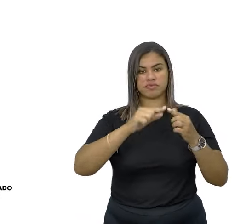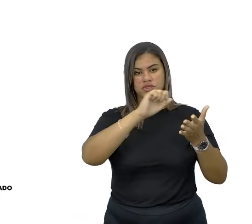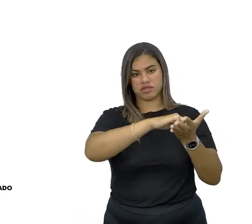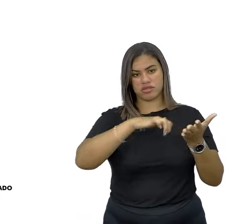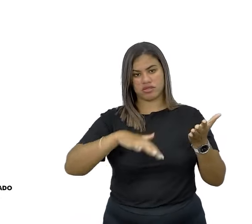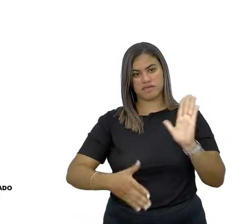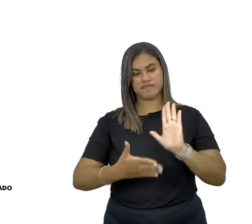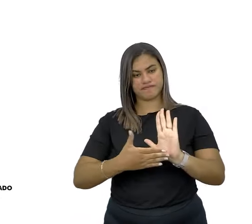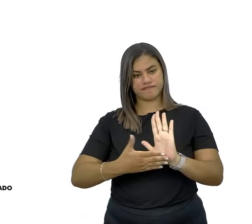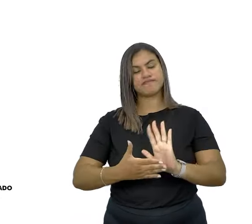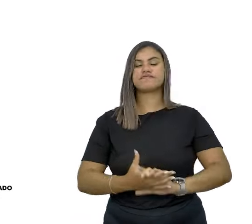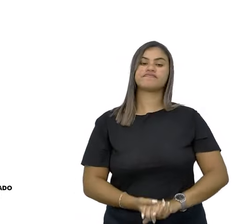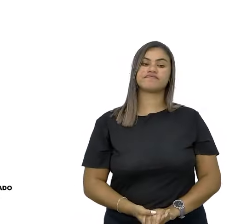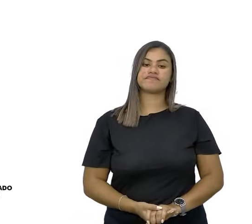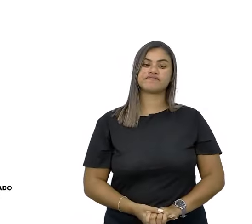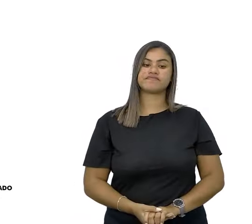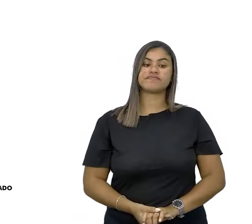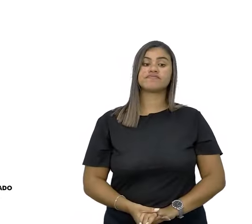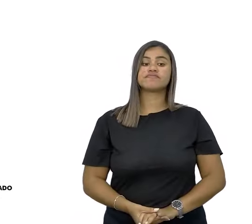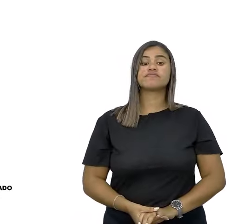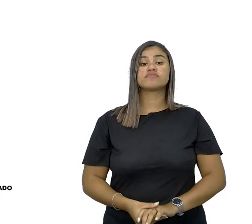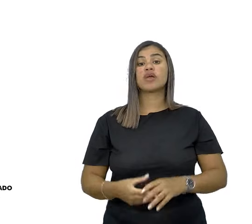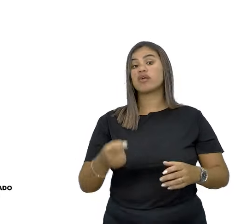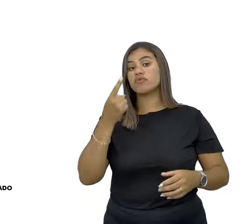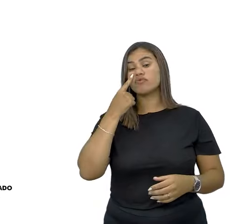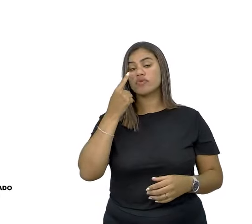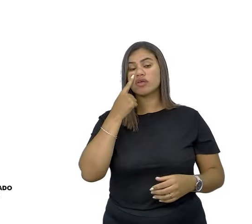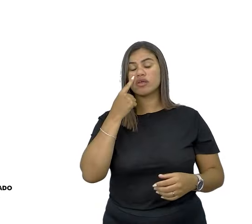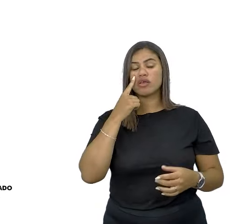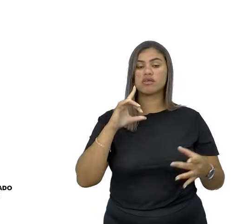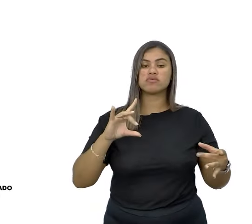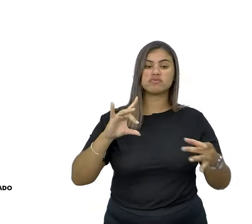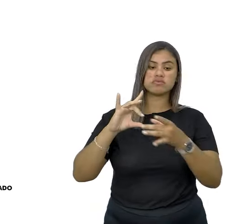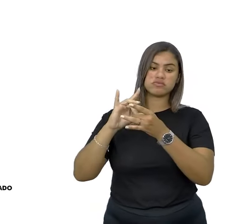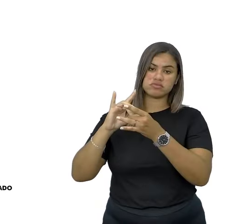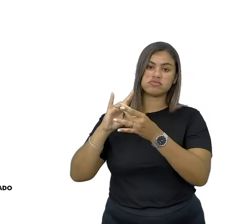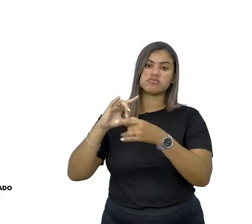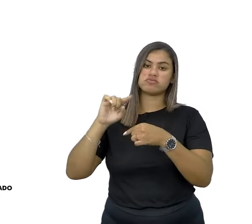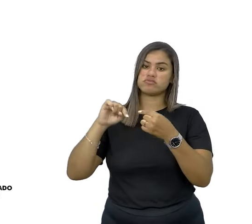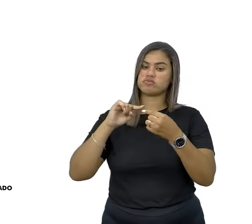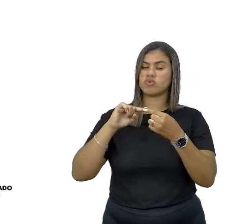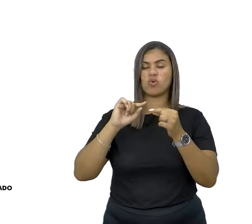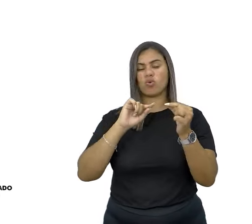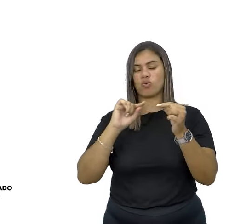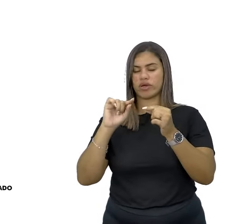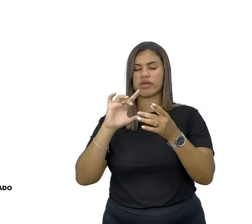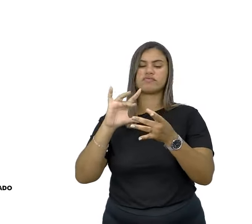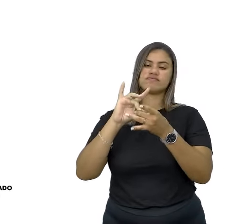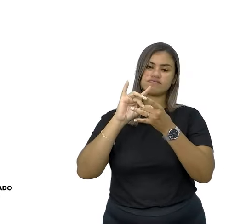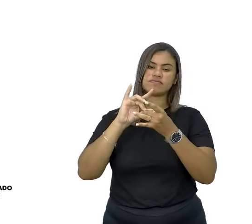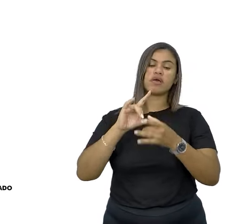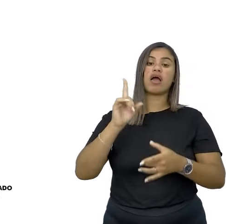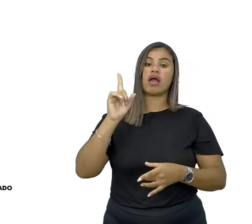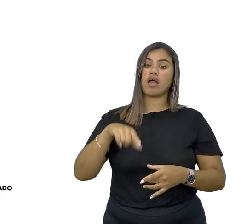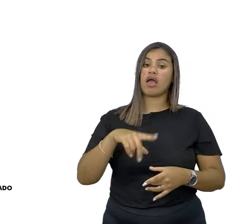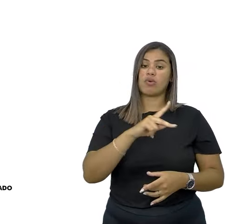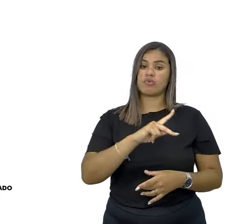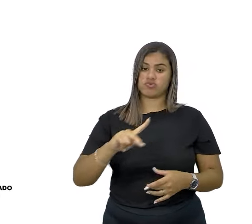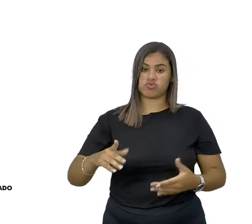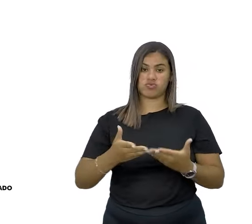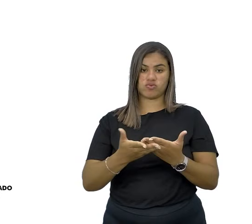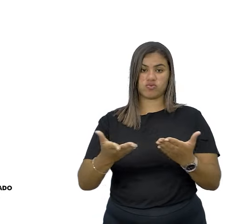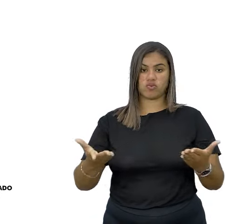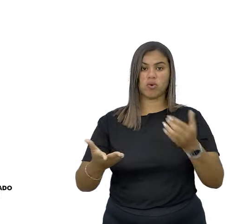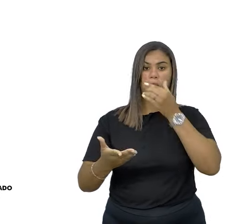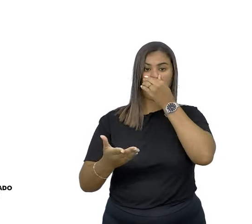atividades propostas, ver a qual atividade é interligada a tal objetivo. Eu acho que esse movimento, professor, além de